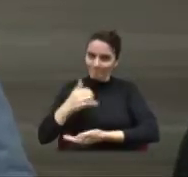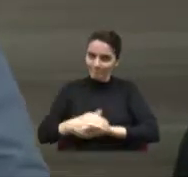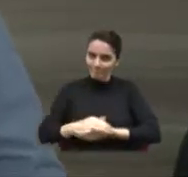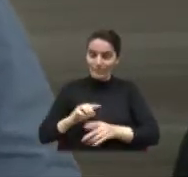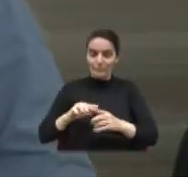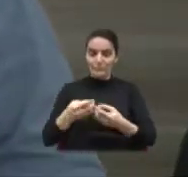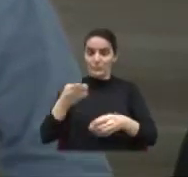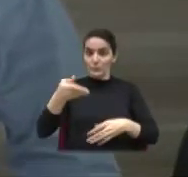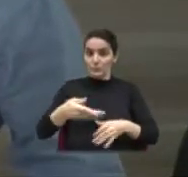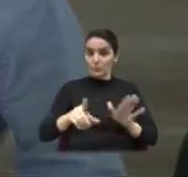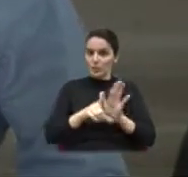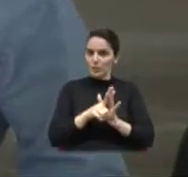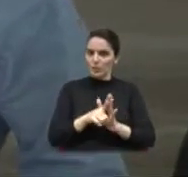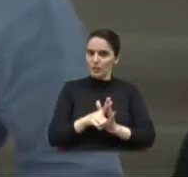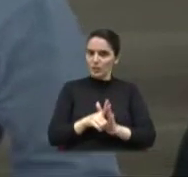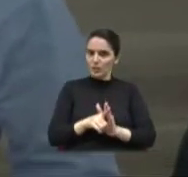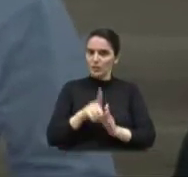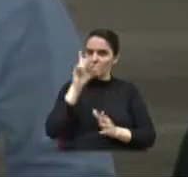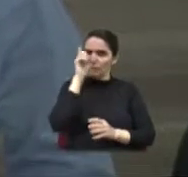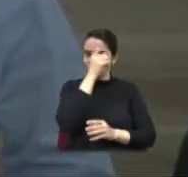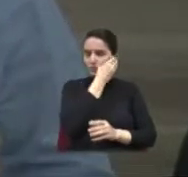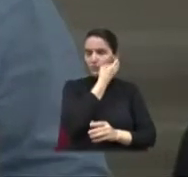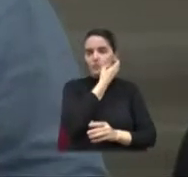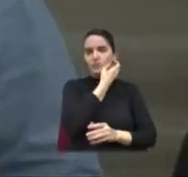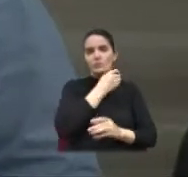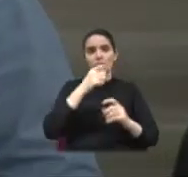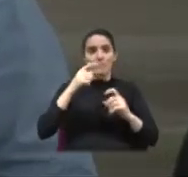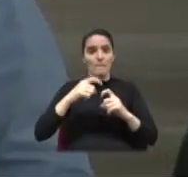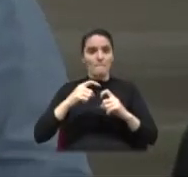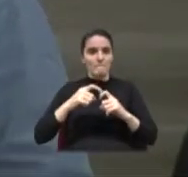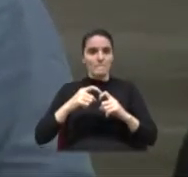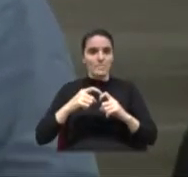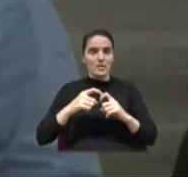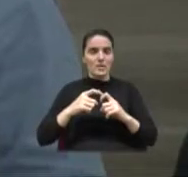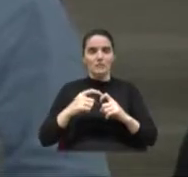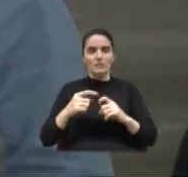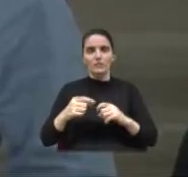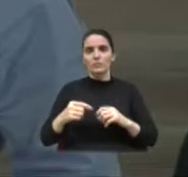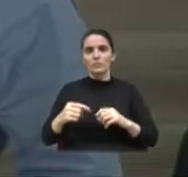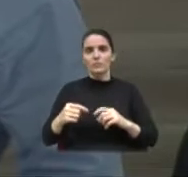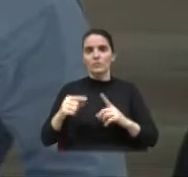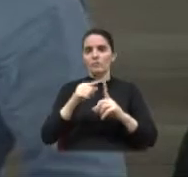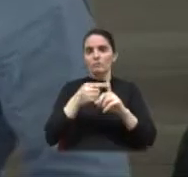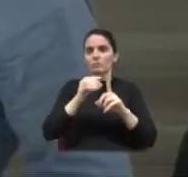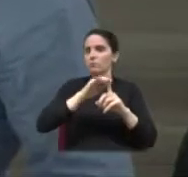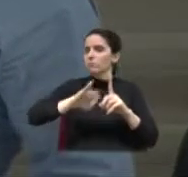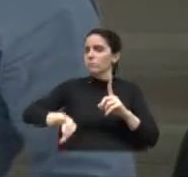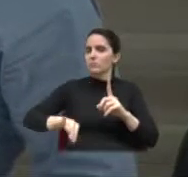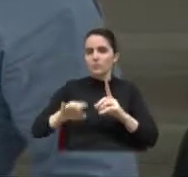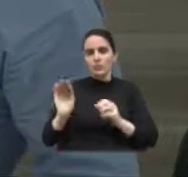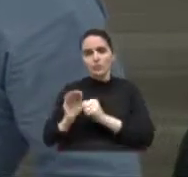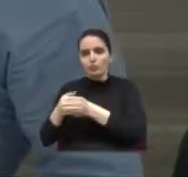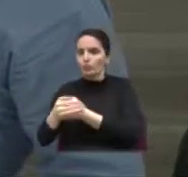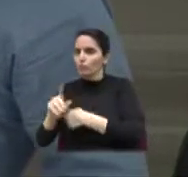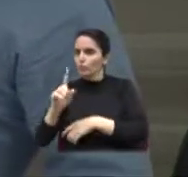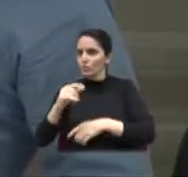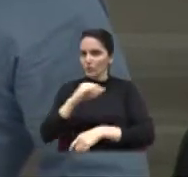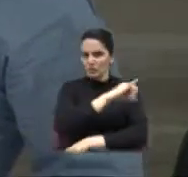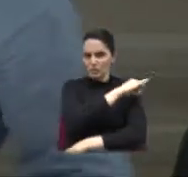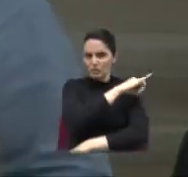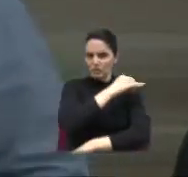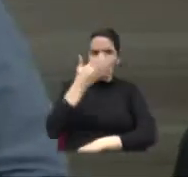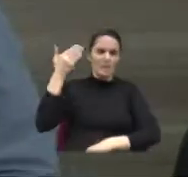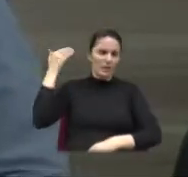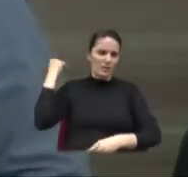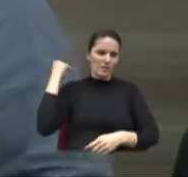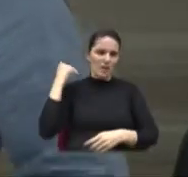duras, os colegas médicos se privaram de fazer os abortos clandestinos, porque no Rio de Janeiro isso era muito comum